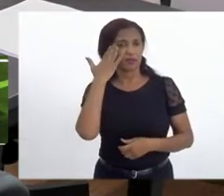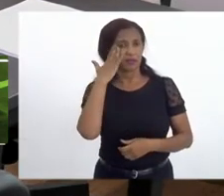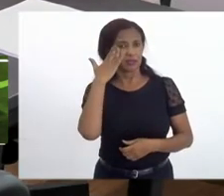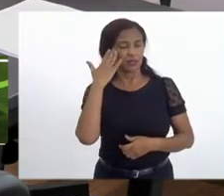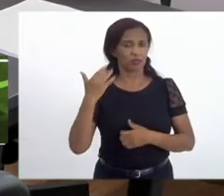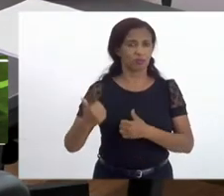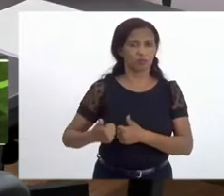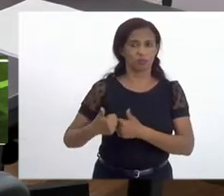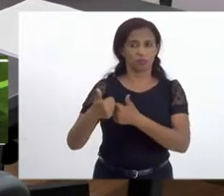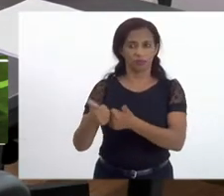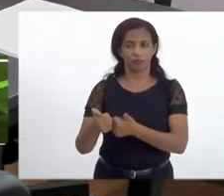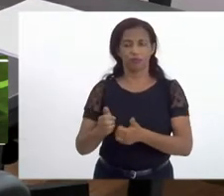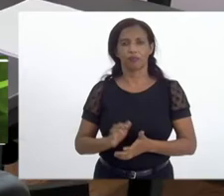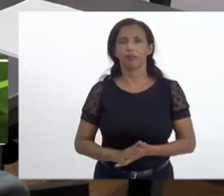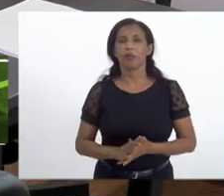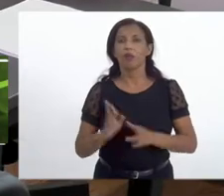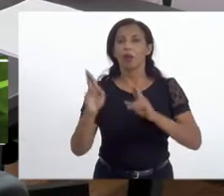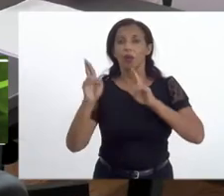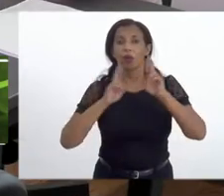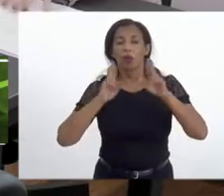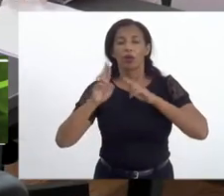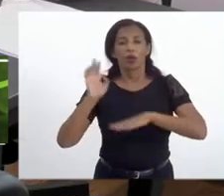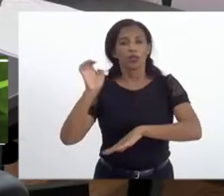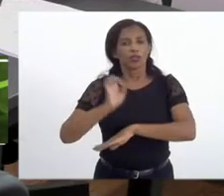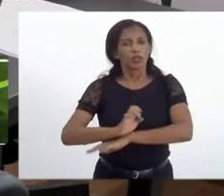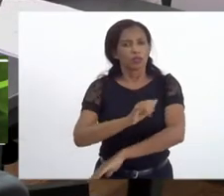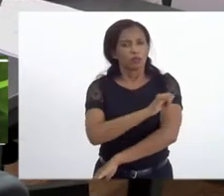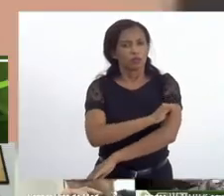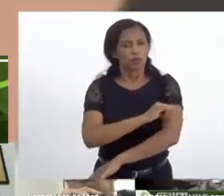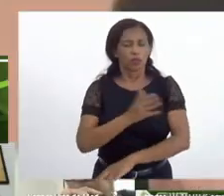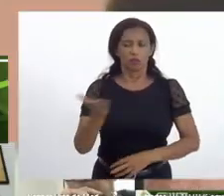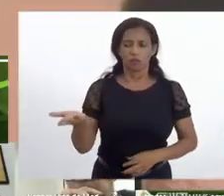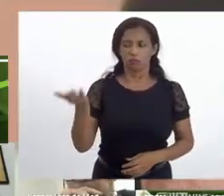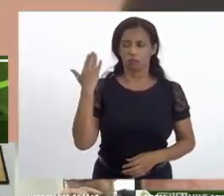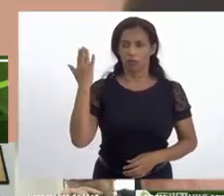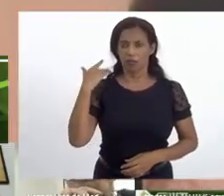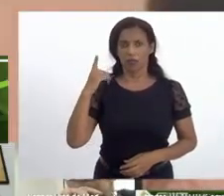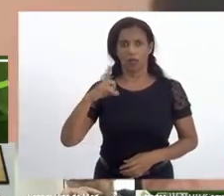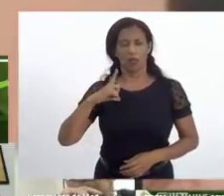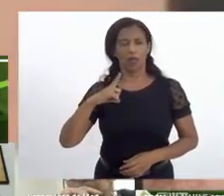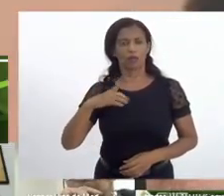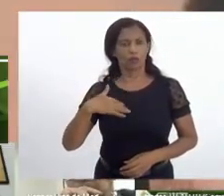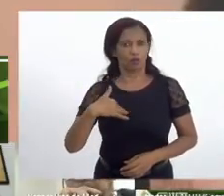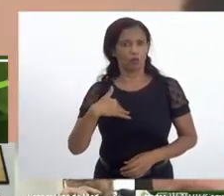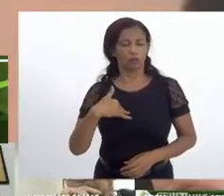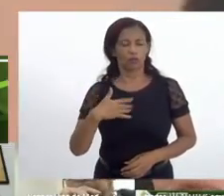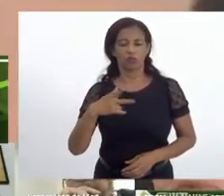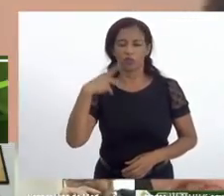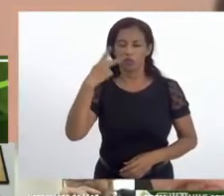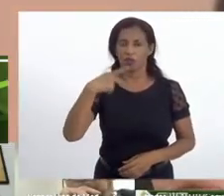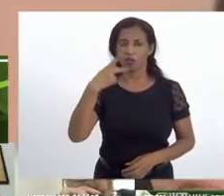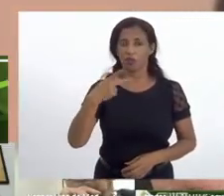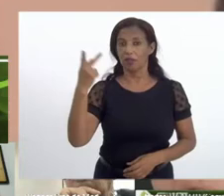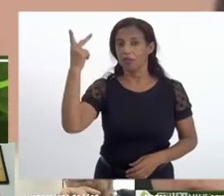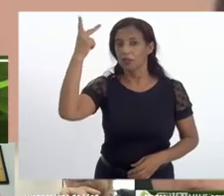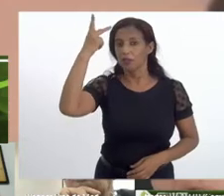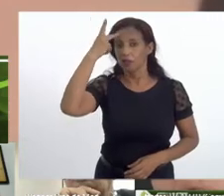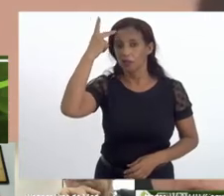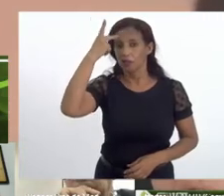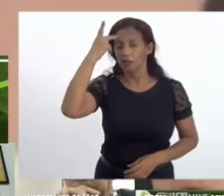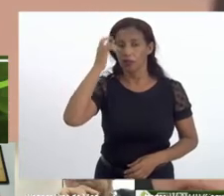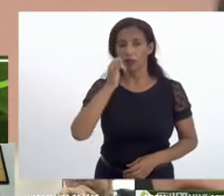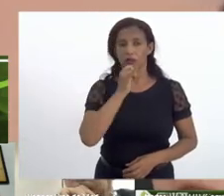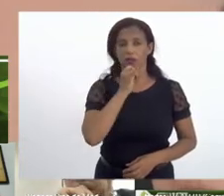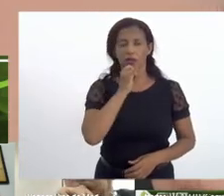entendimento melhor. Com relação ao estado do Rio de Janeiro, na época eu cheguei a fazer uma sugestão que São Paulo, por exemplo,